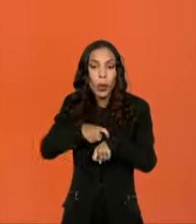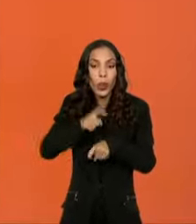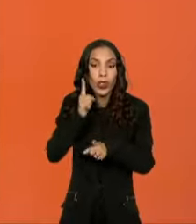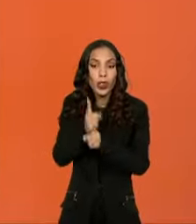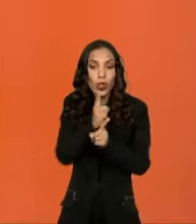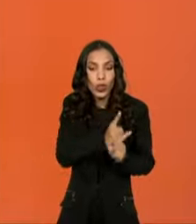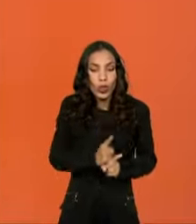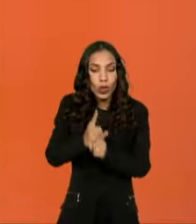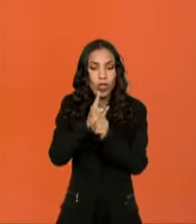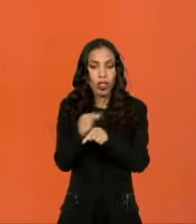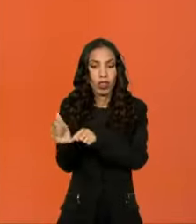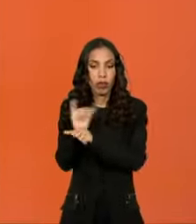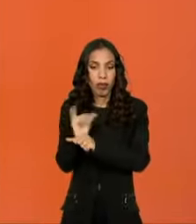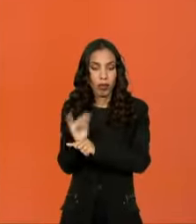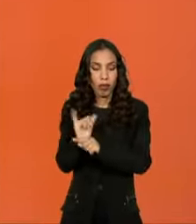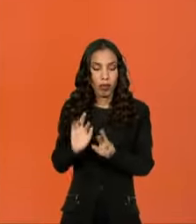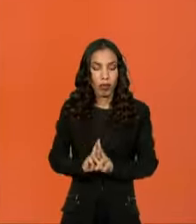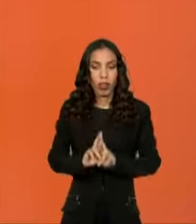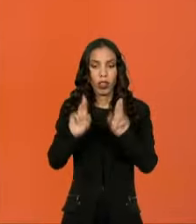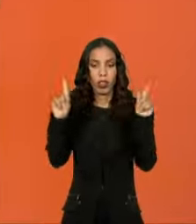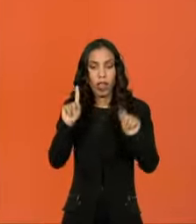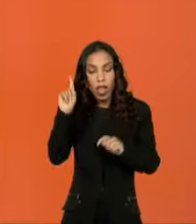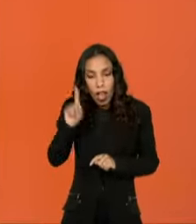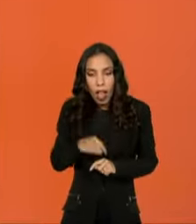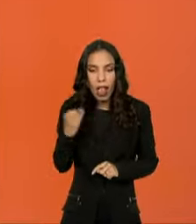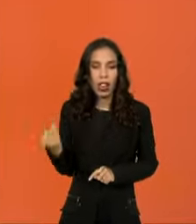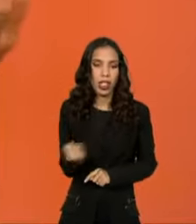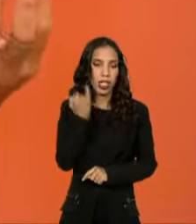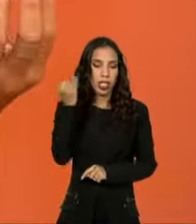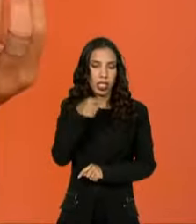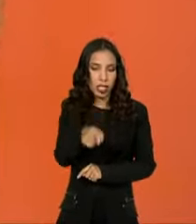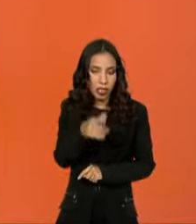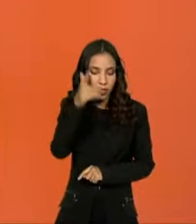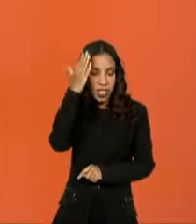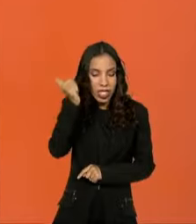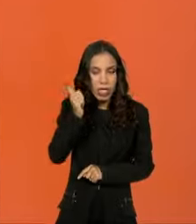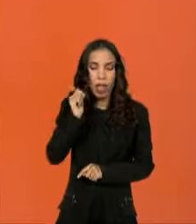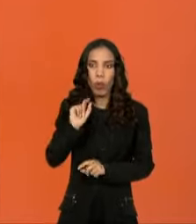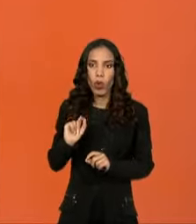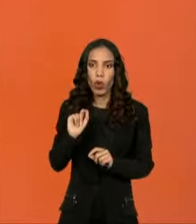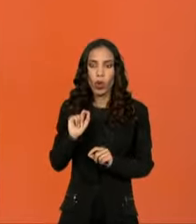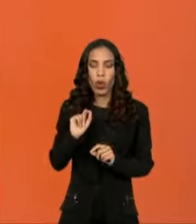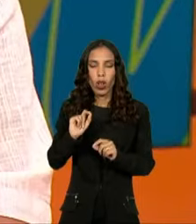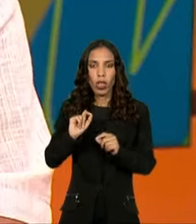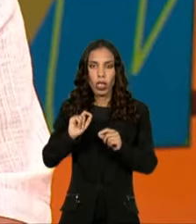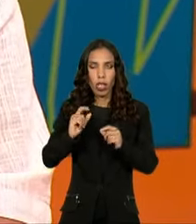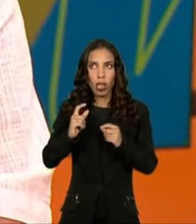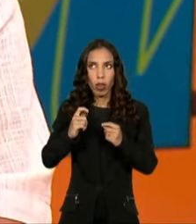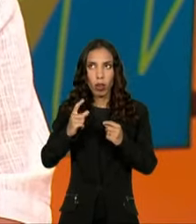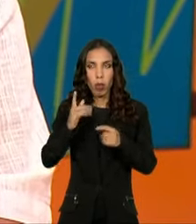Vou descobrir uma Fátima diferente. E é importante você saber se desvincular